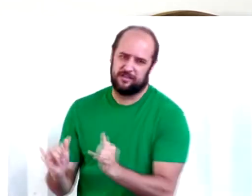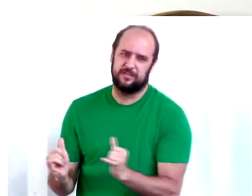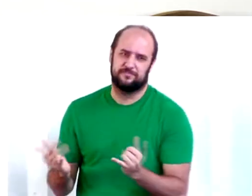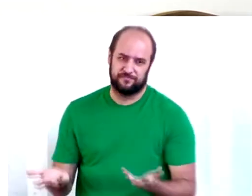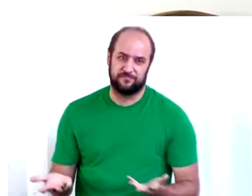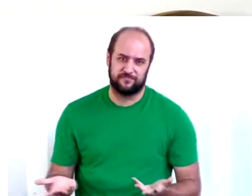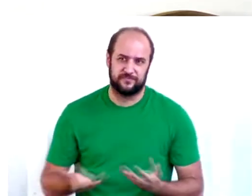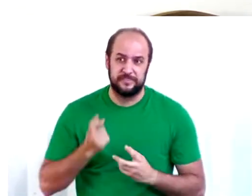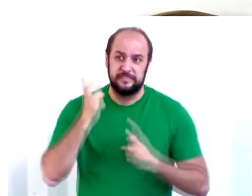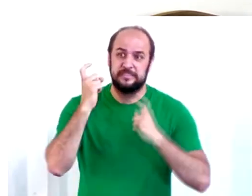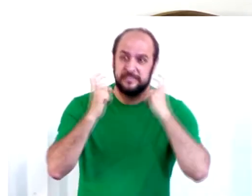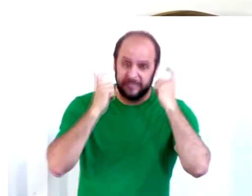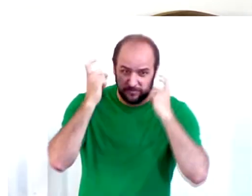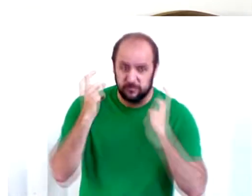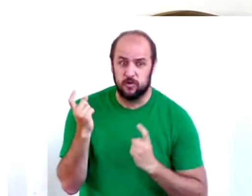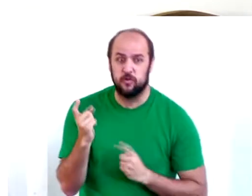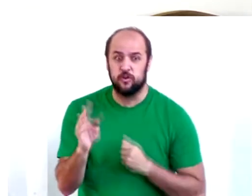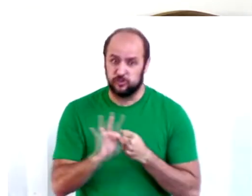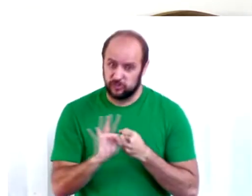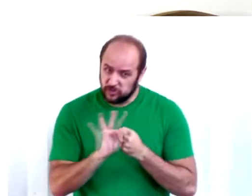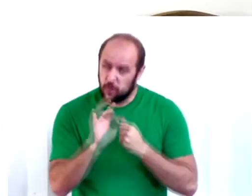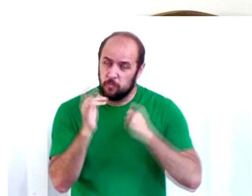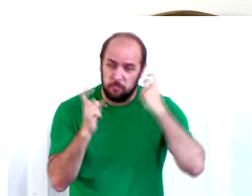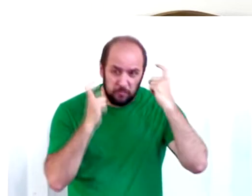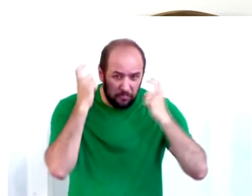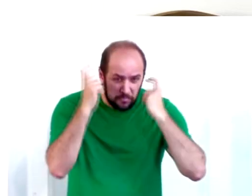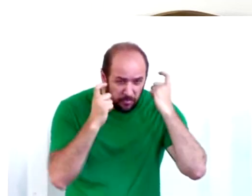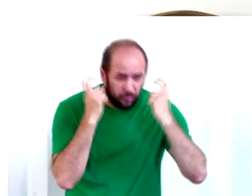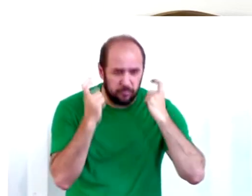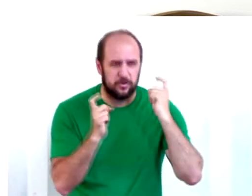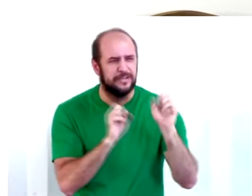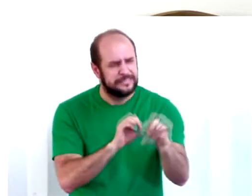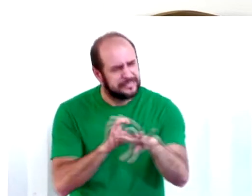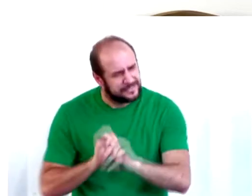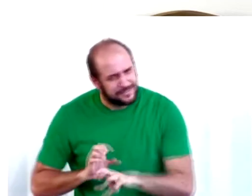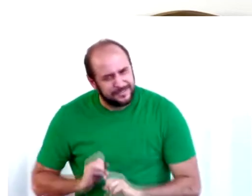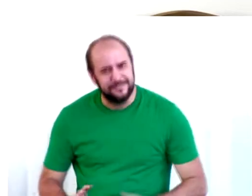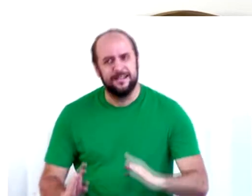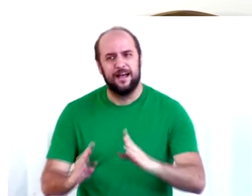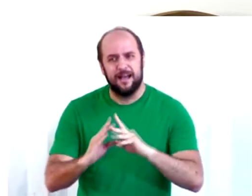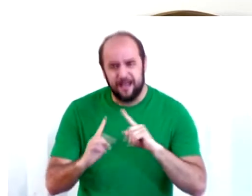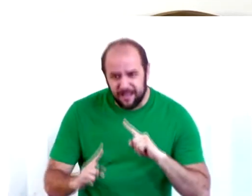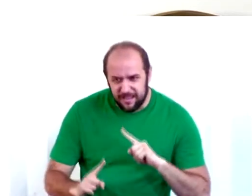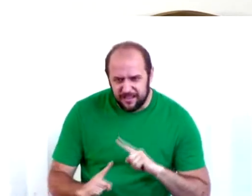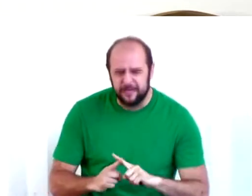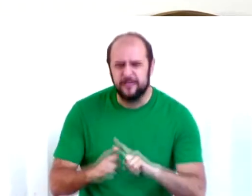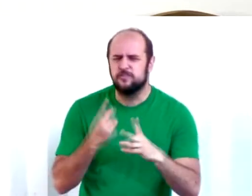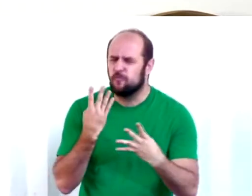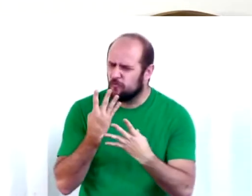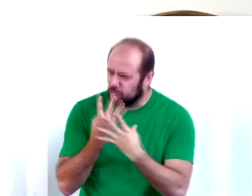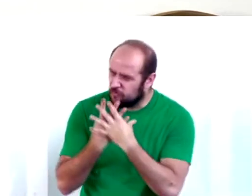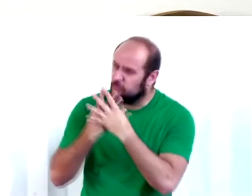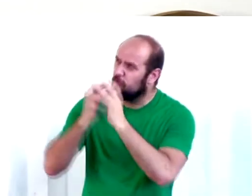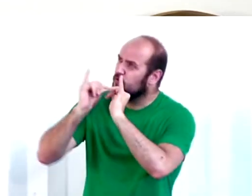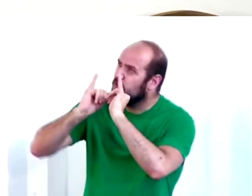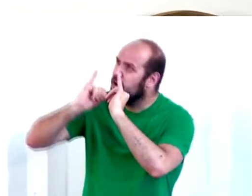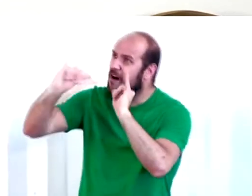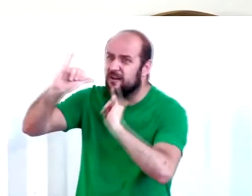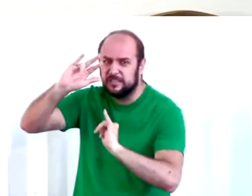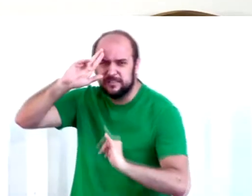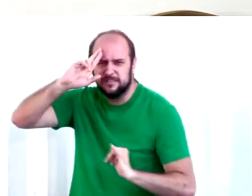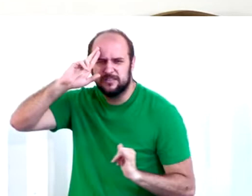estava preocupado, orientando a igreja, para que a igreja fosse, então, que ela confessasse e que